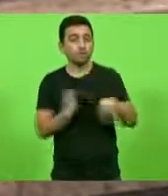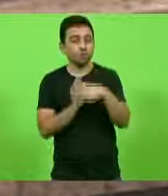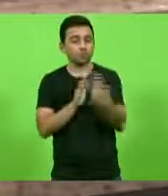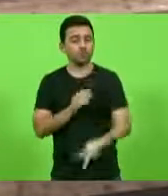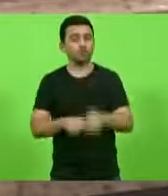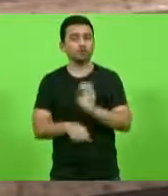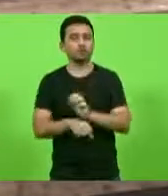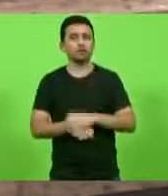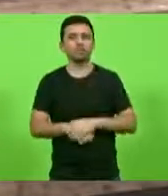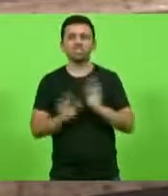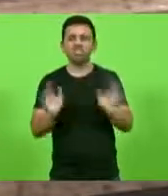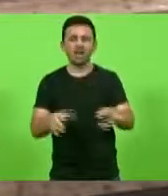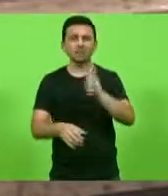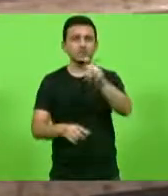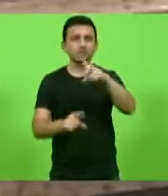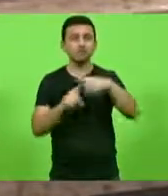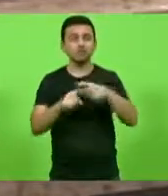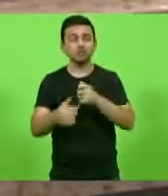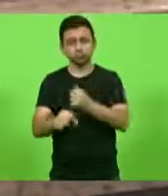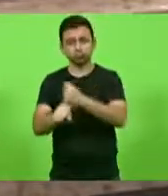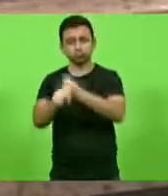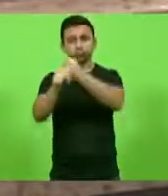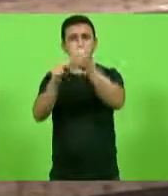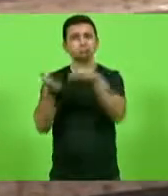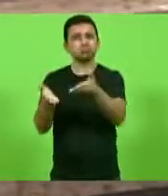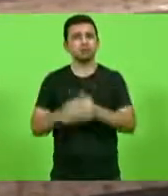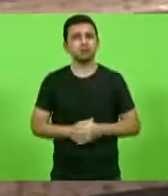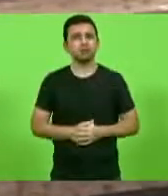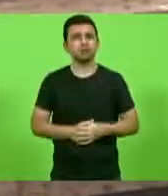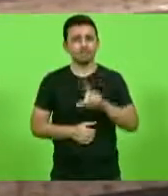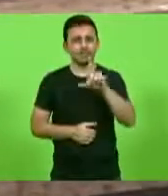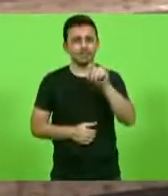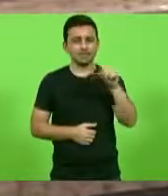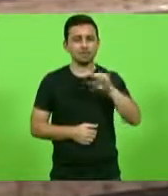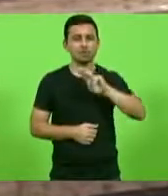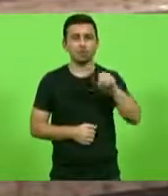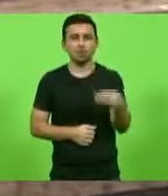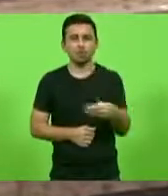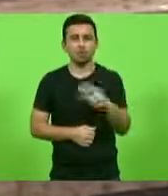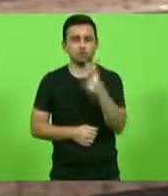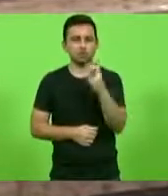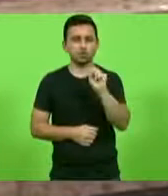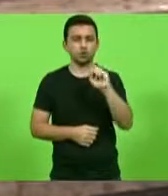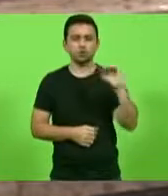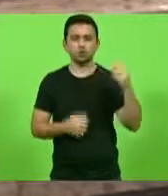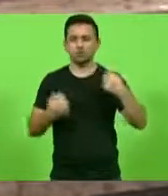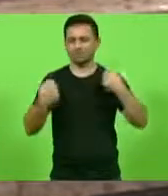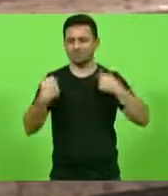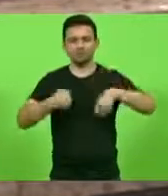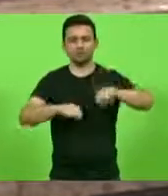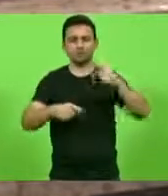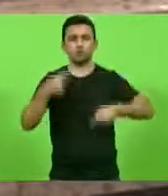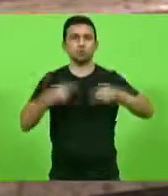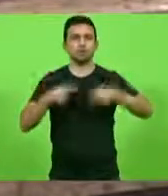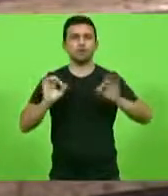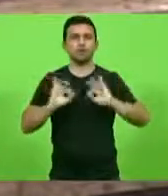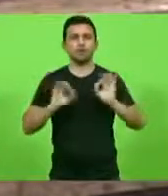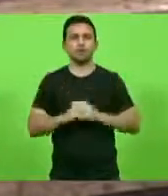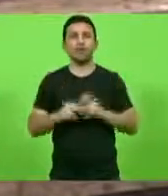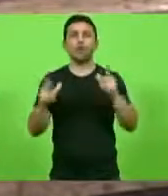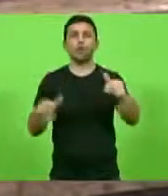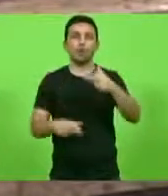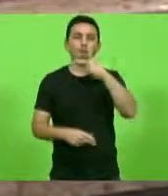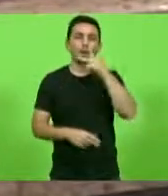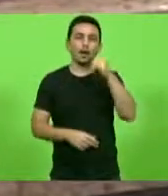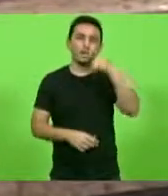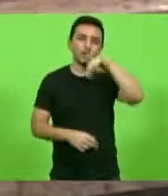pagamos 5 vezes essa obra. E pelo menos 100 milhões de reais para 280 não deveria nem ser discutido. Me lembra aquele pai e mãe que estão